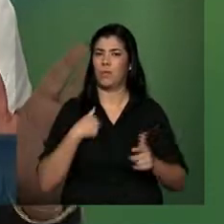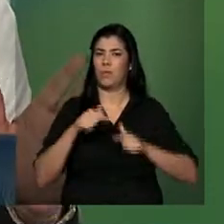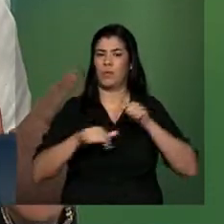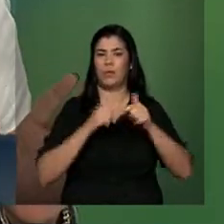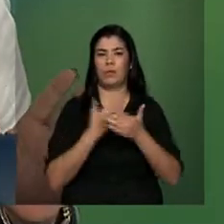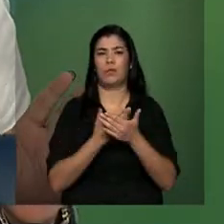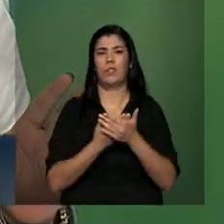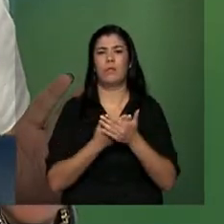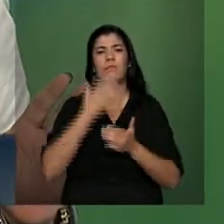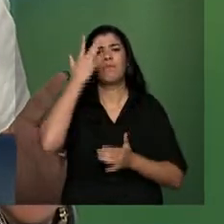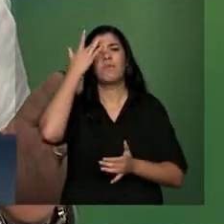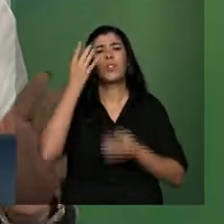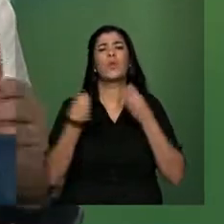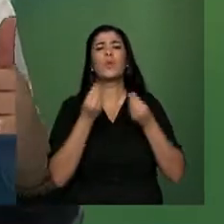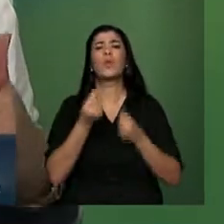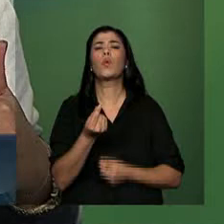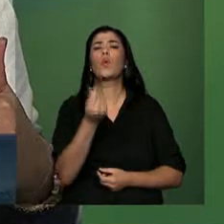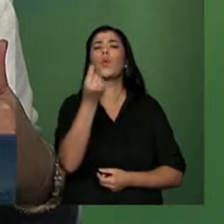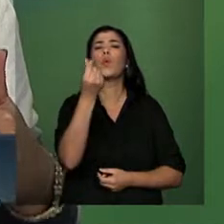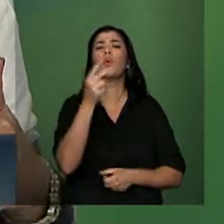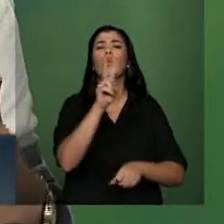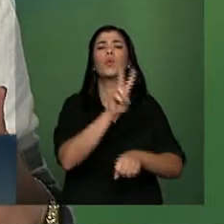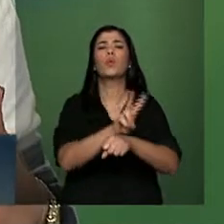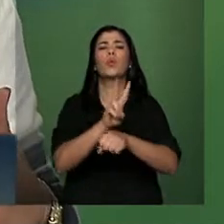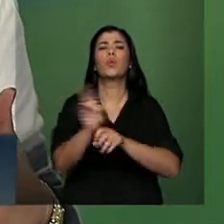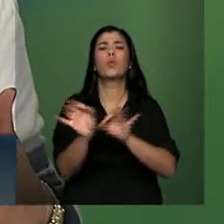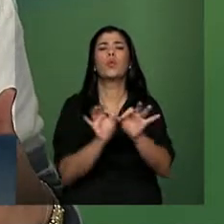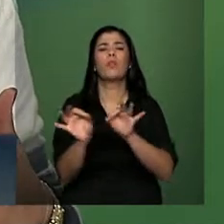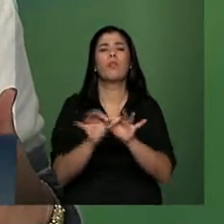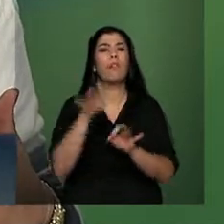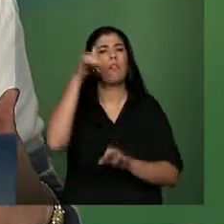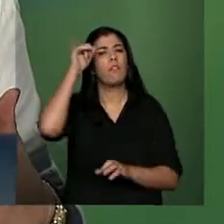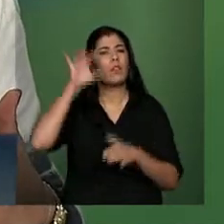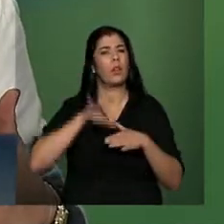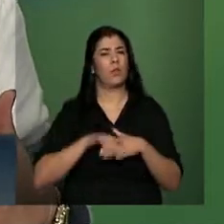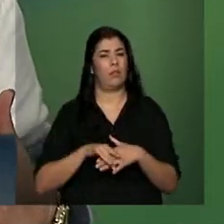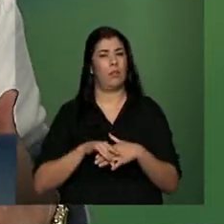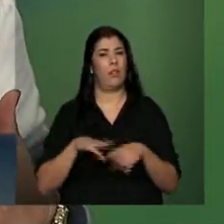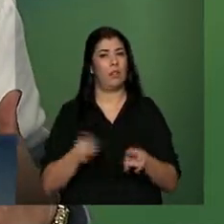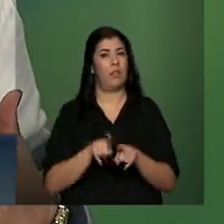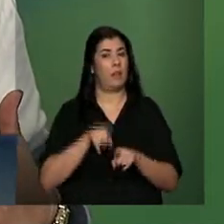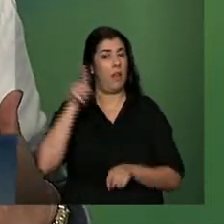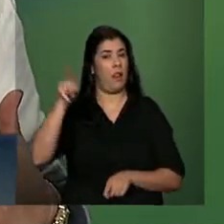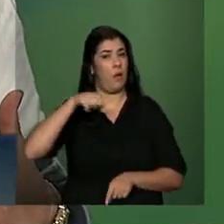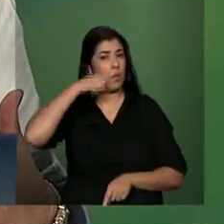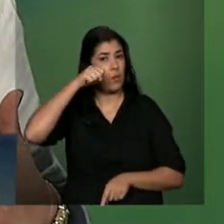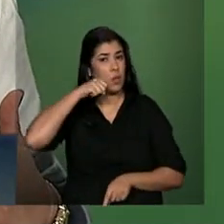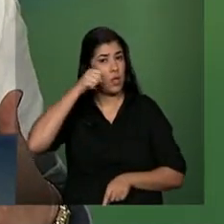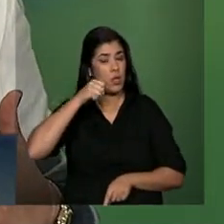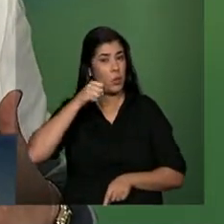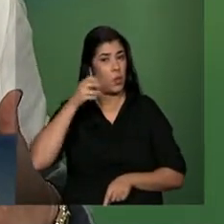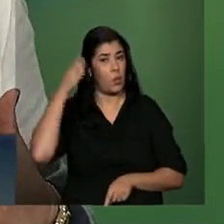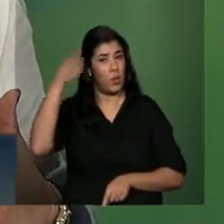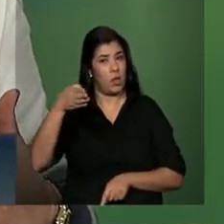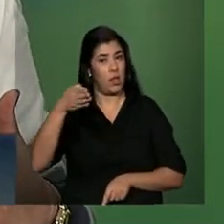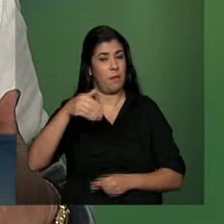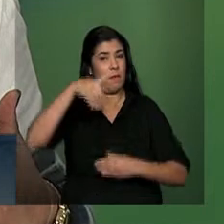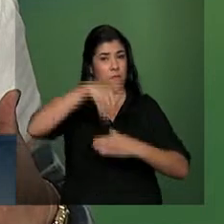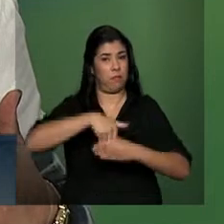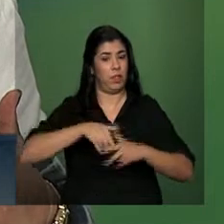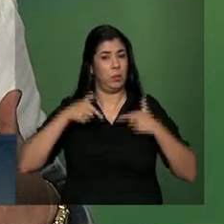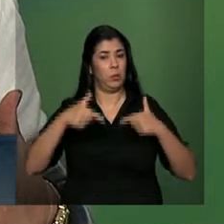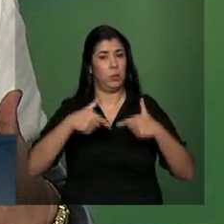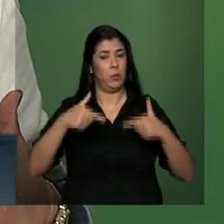saber quanto custa a defesa, para até mesmo os parlamentares terem a tranquilidade de lutar pelos recursos, para que o governo